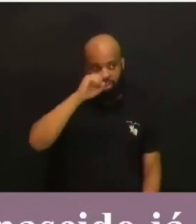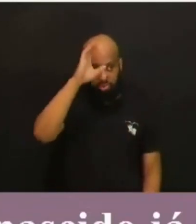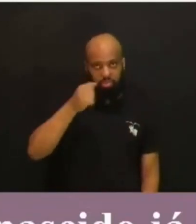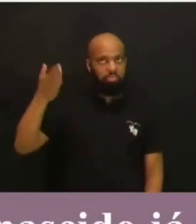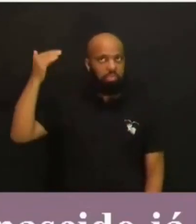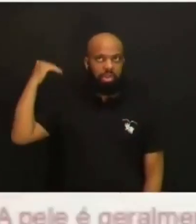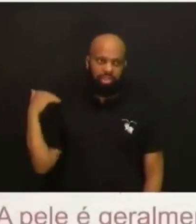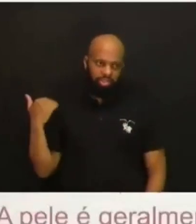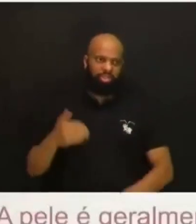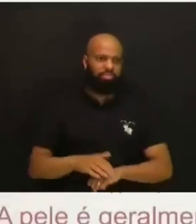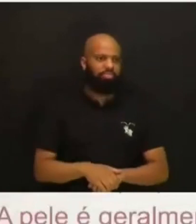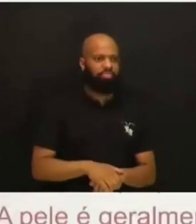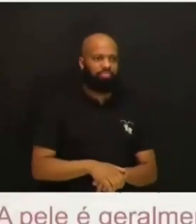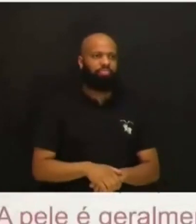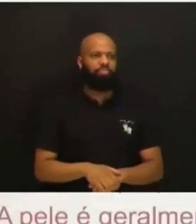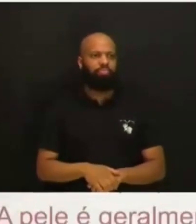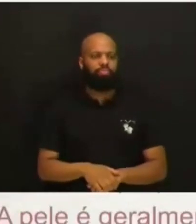infantil.